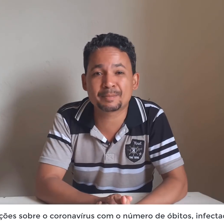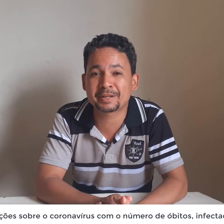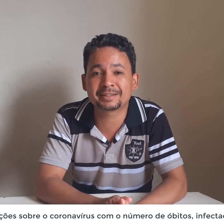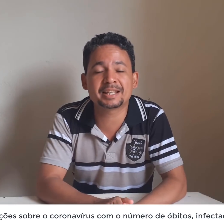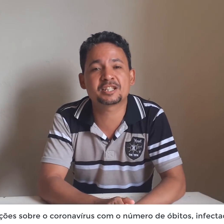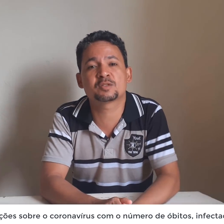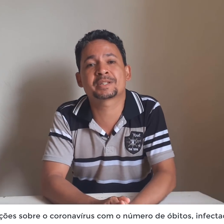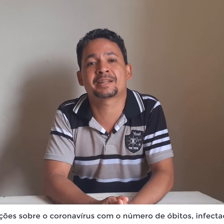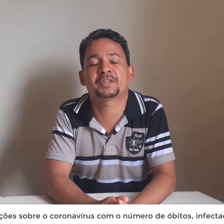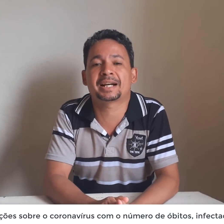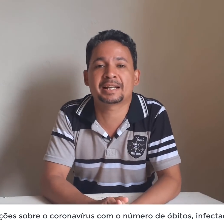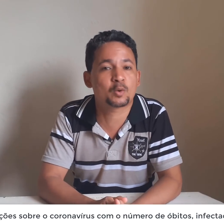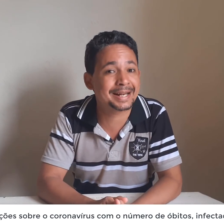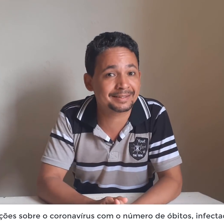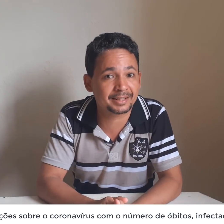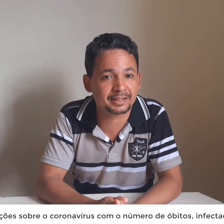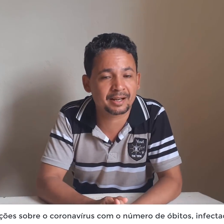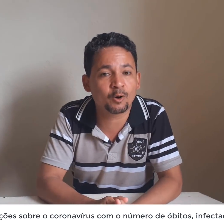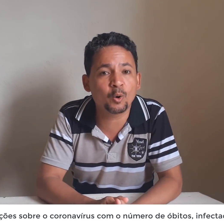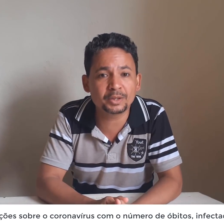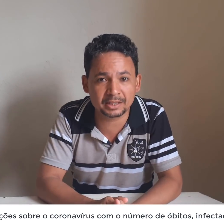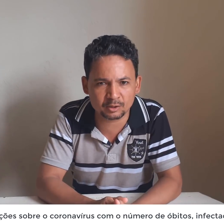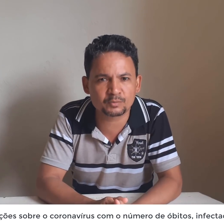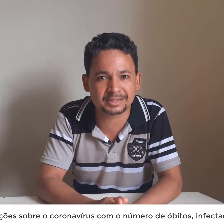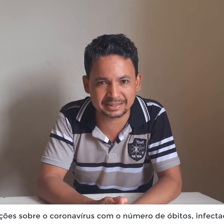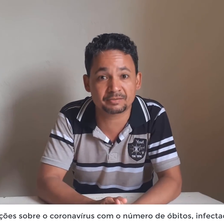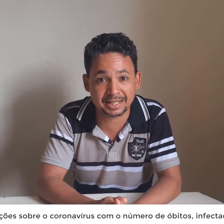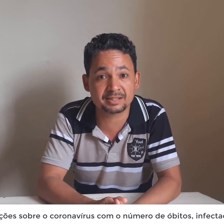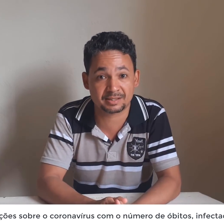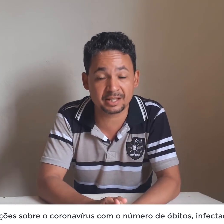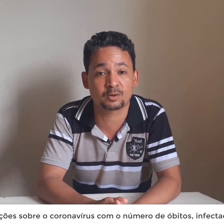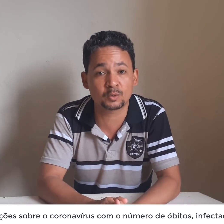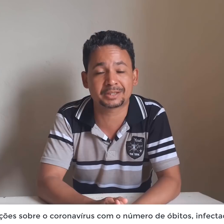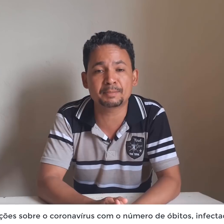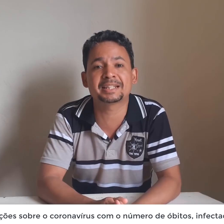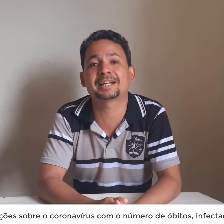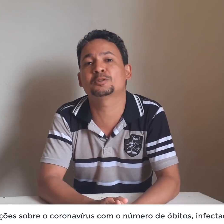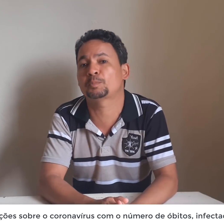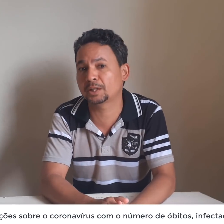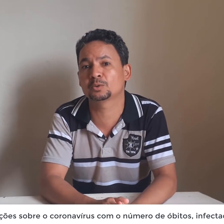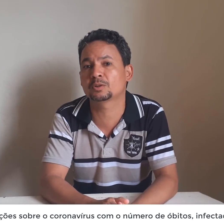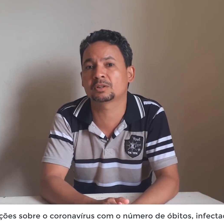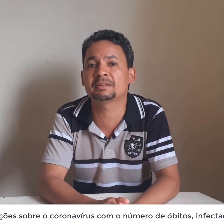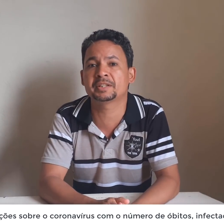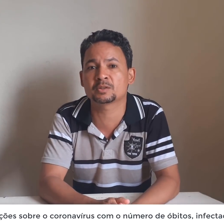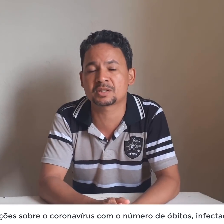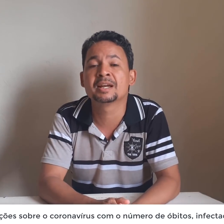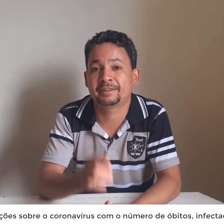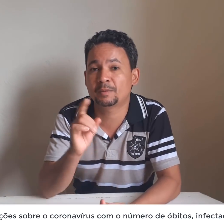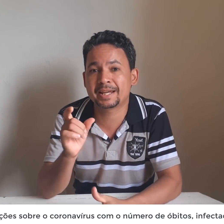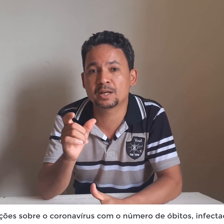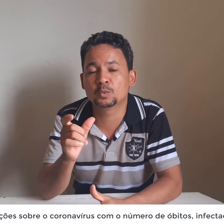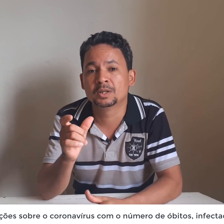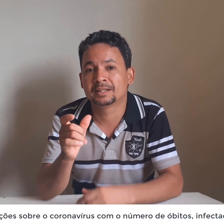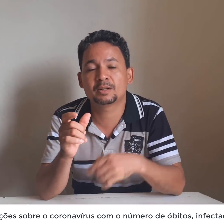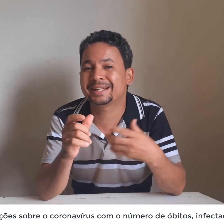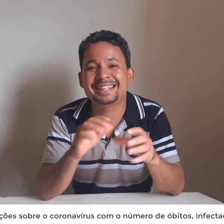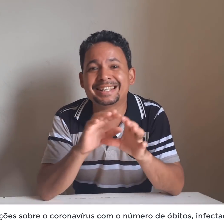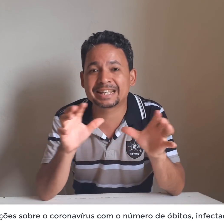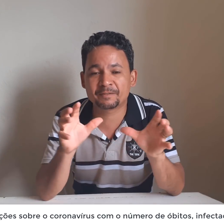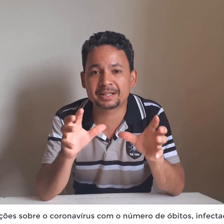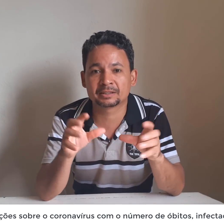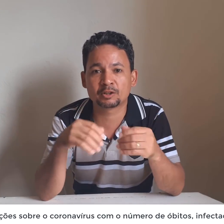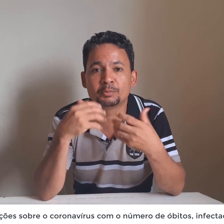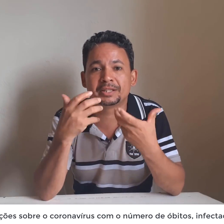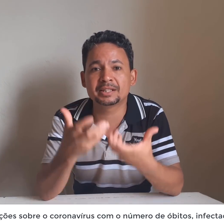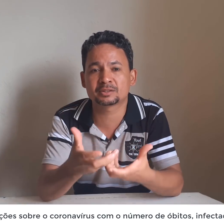que independente de você ficar em quarentena ou não, você vai ser contaminado pelo coronavírus. Não é eu, não